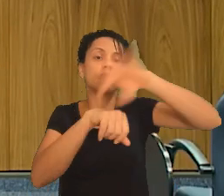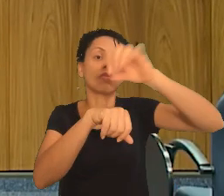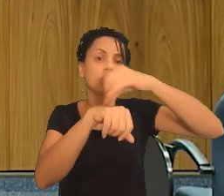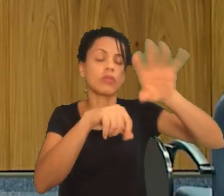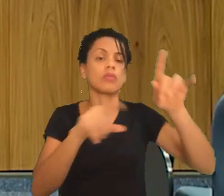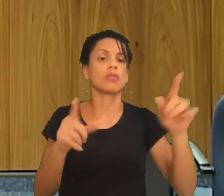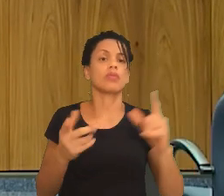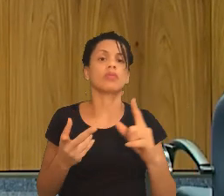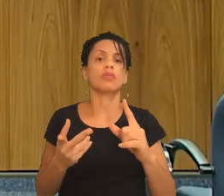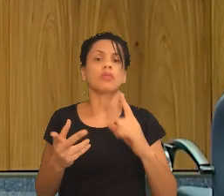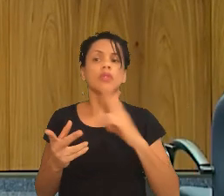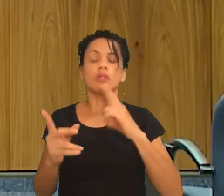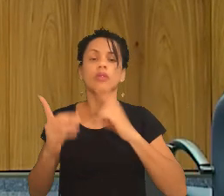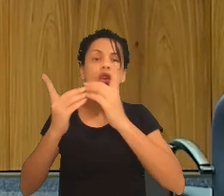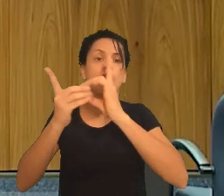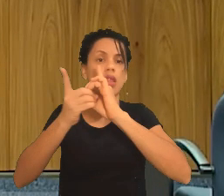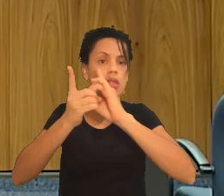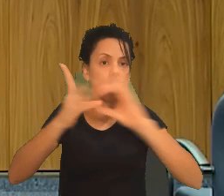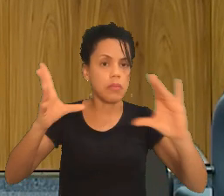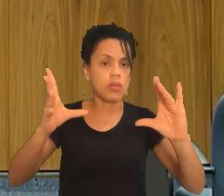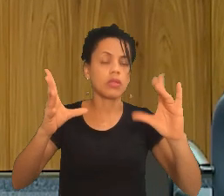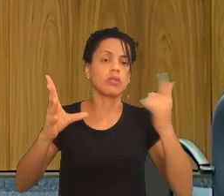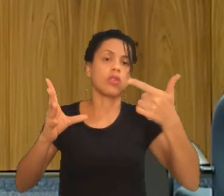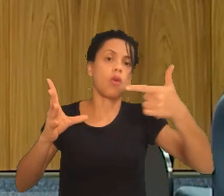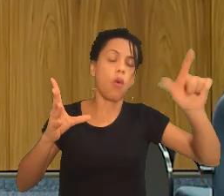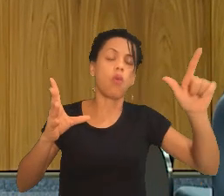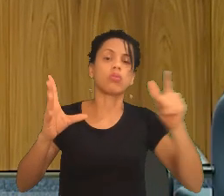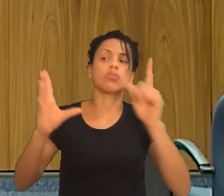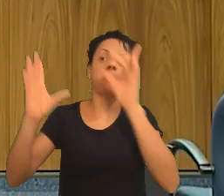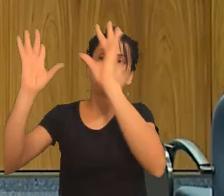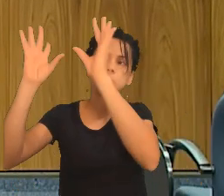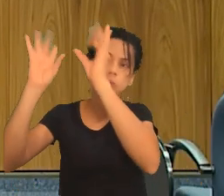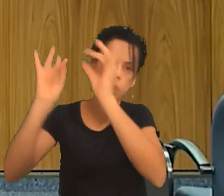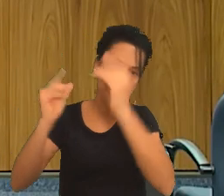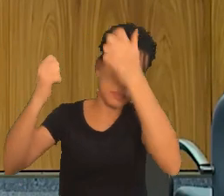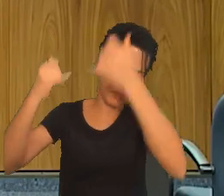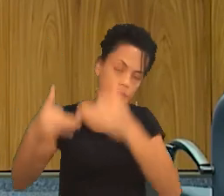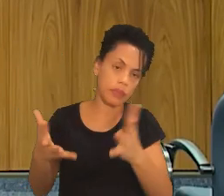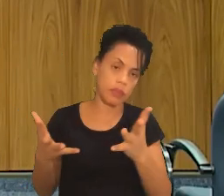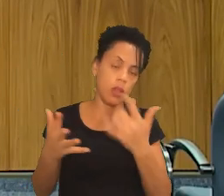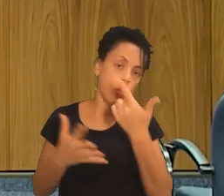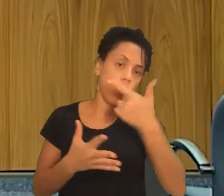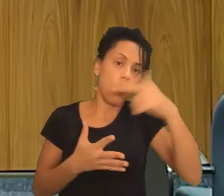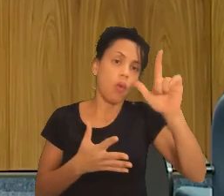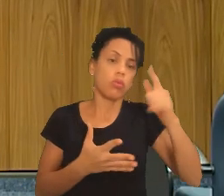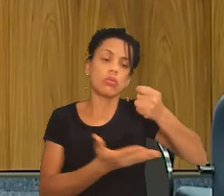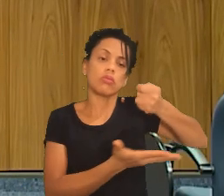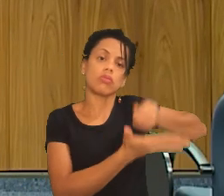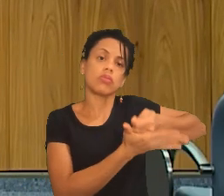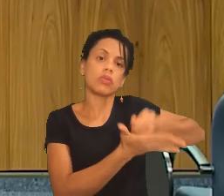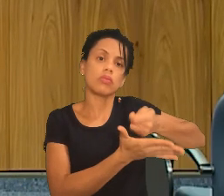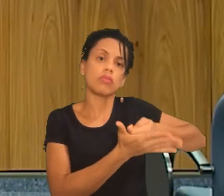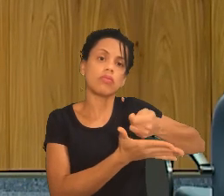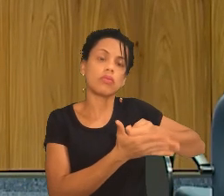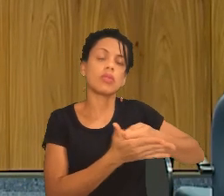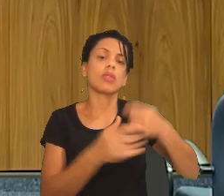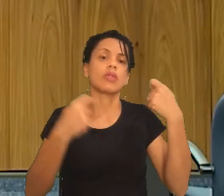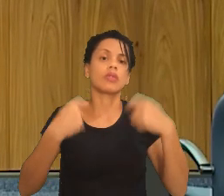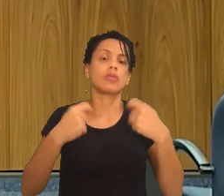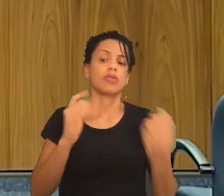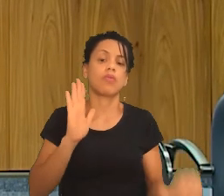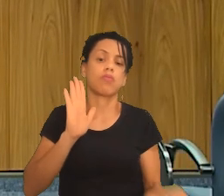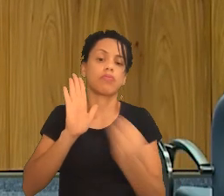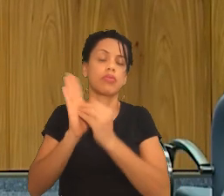afetos democráticos. Então, é mais ou menos esses os deveres que a gente tinha colocado como esse